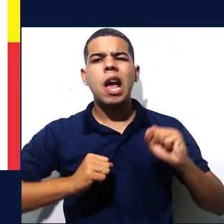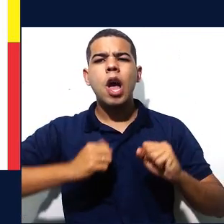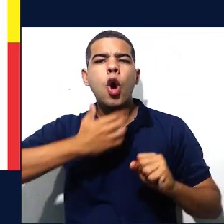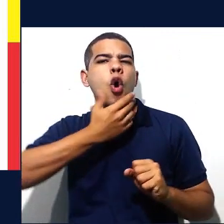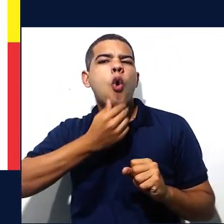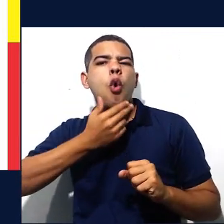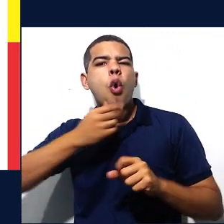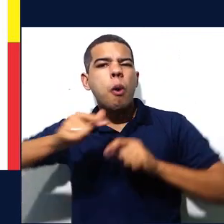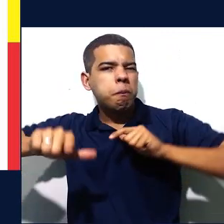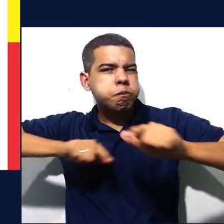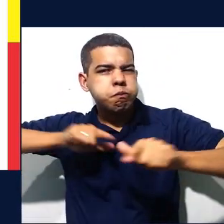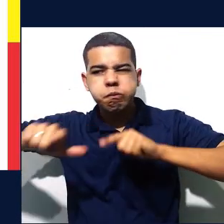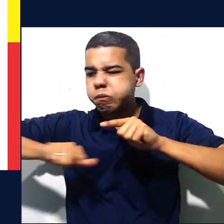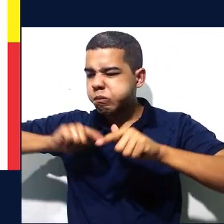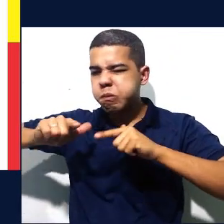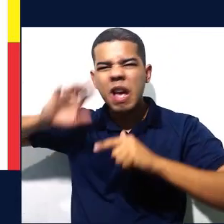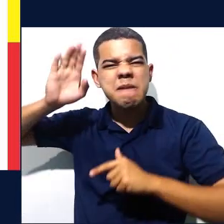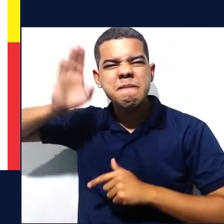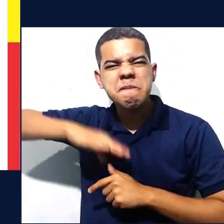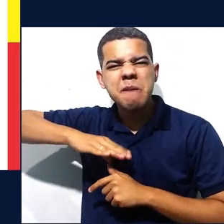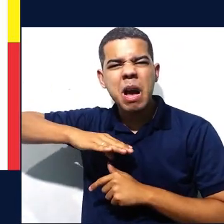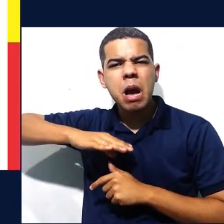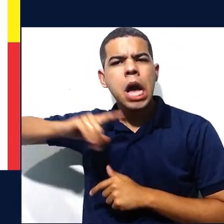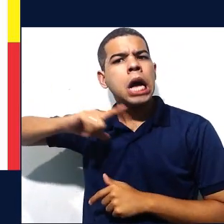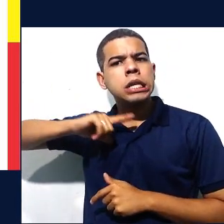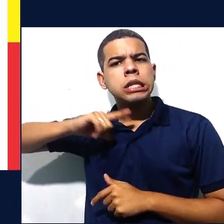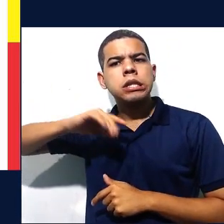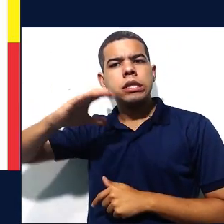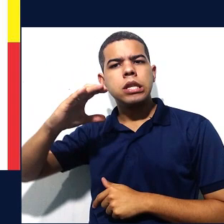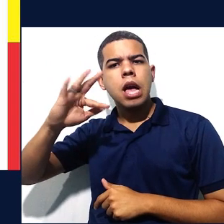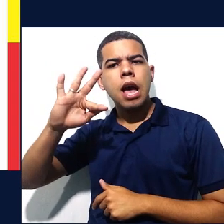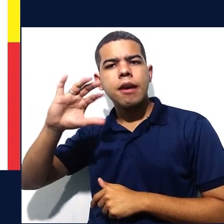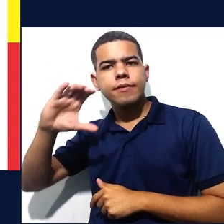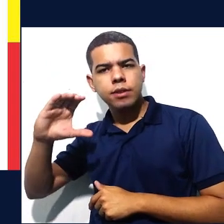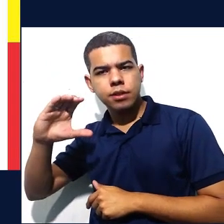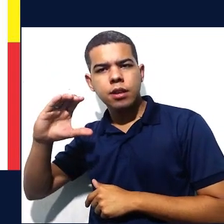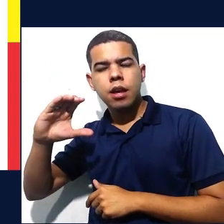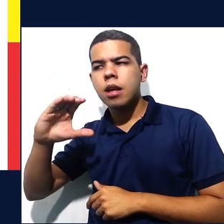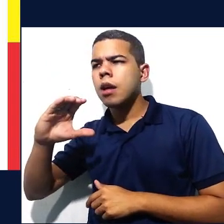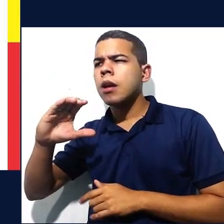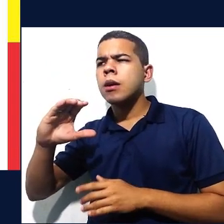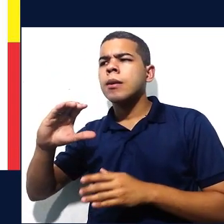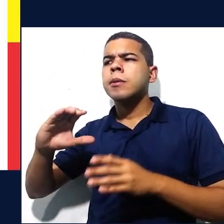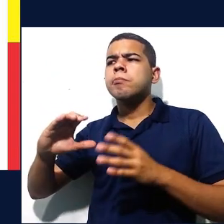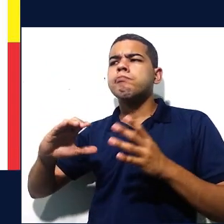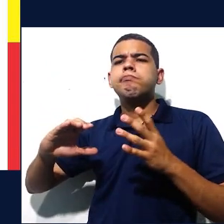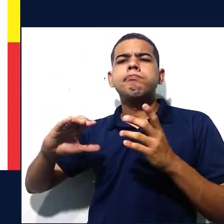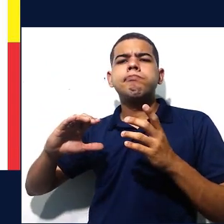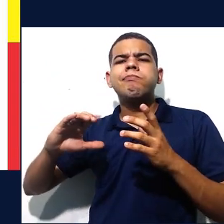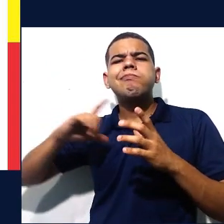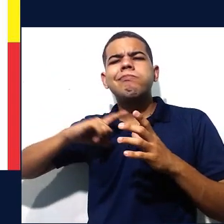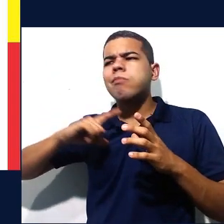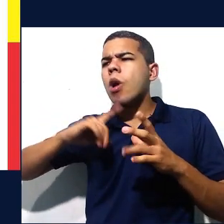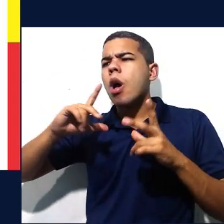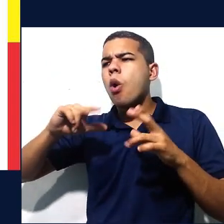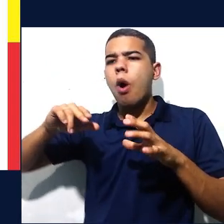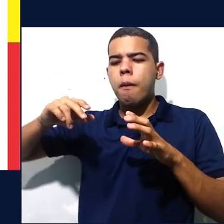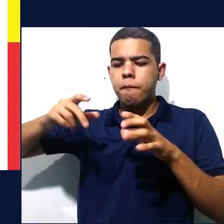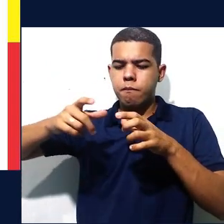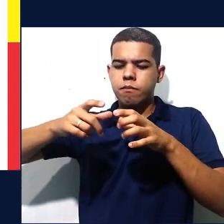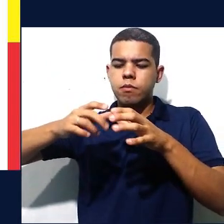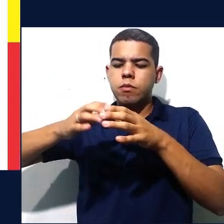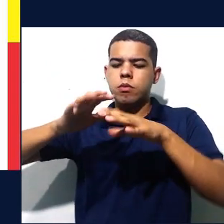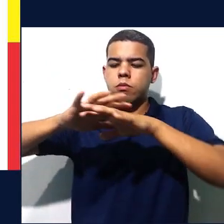que os CFCs ele entre em contato com essa camada de ozônio, causando um buraco. E aí o